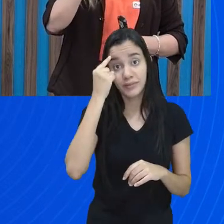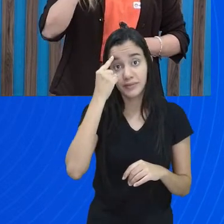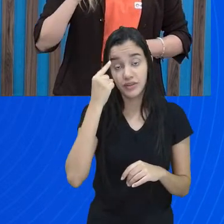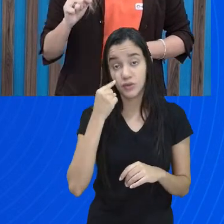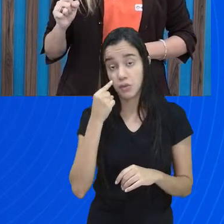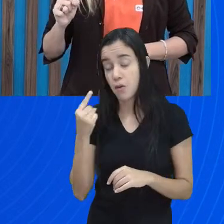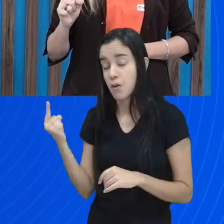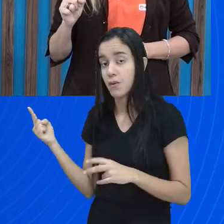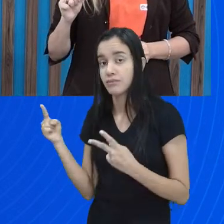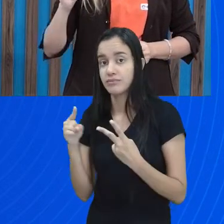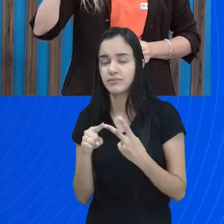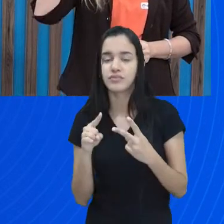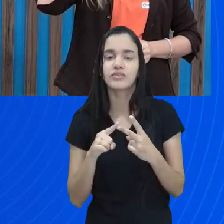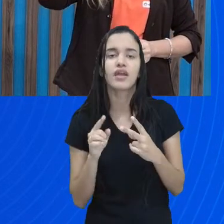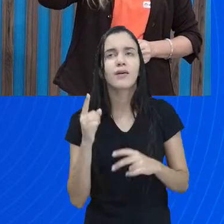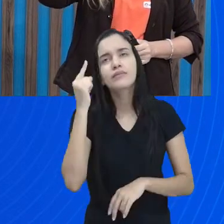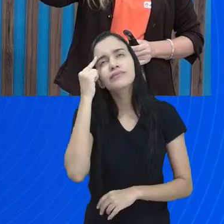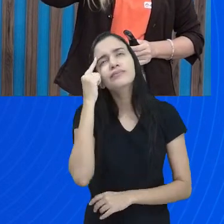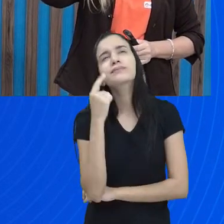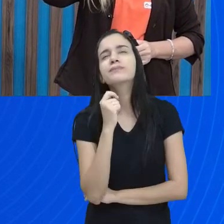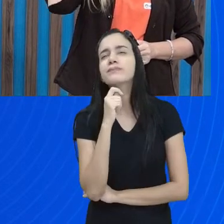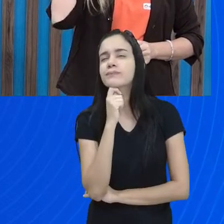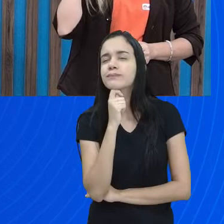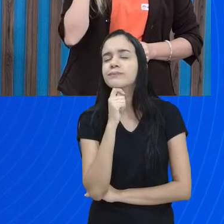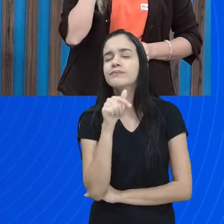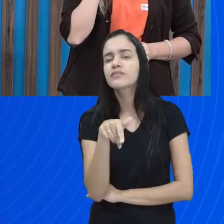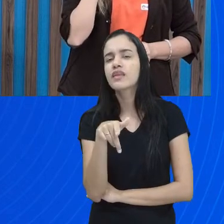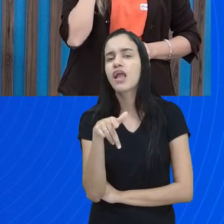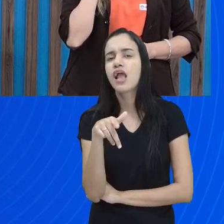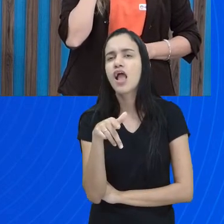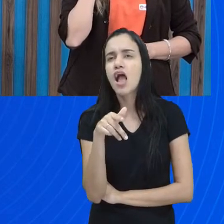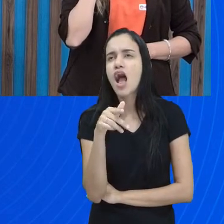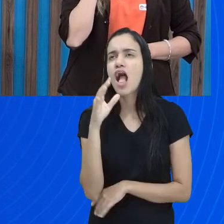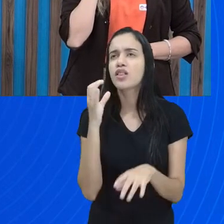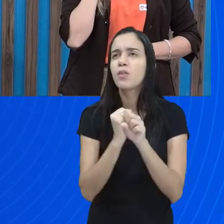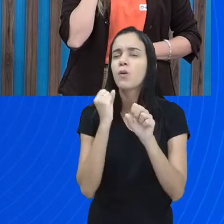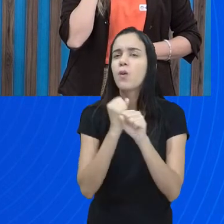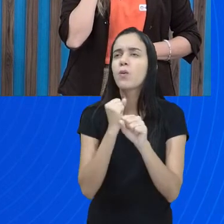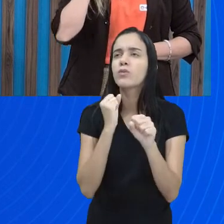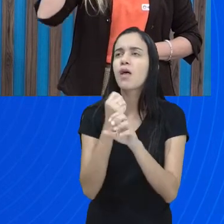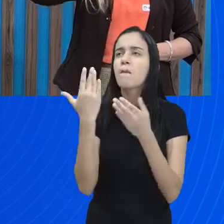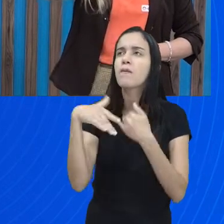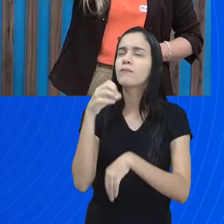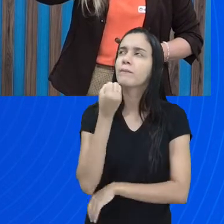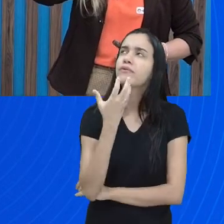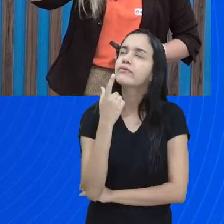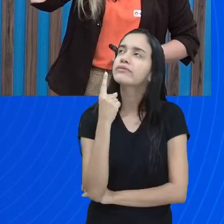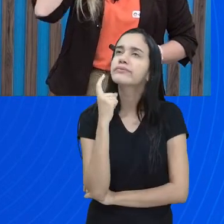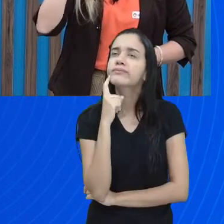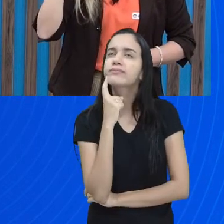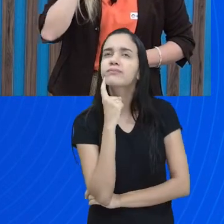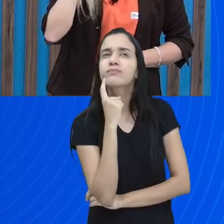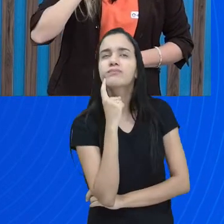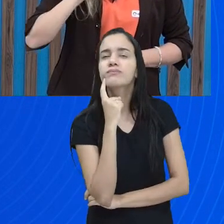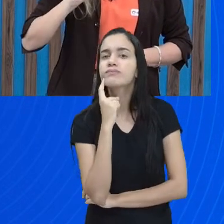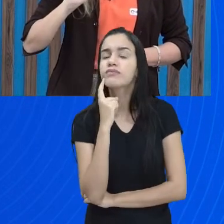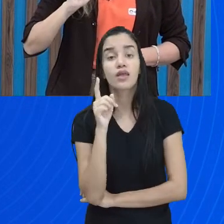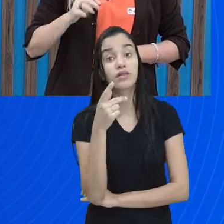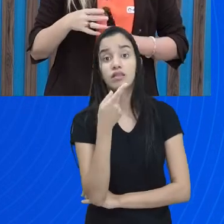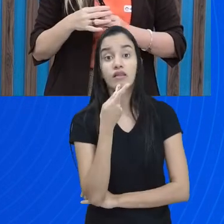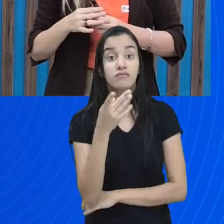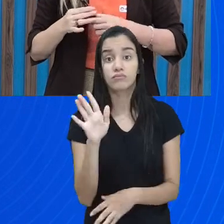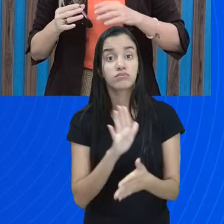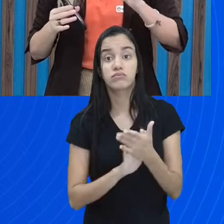olha, a pessoa está pensando assim, será que eu tirei boa nota na prova? Mas ela está pensando, ela não está